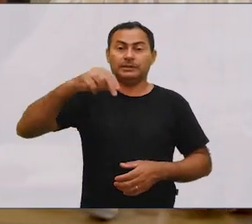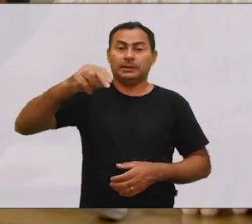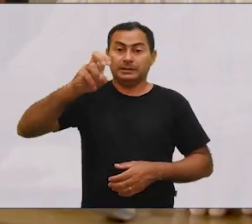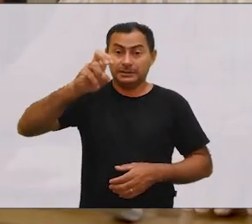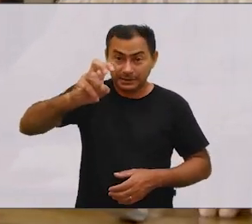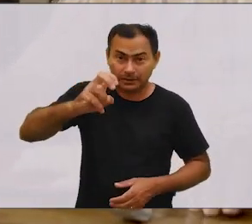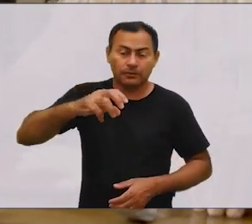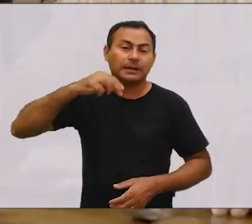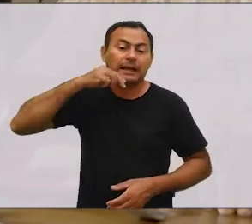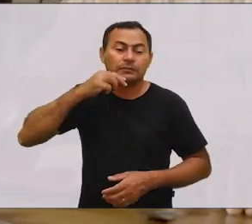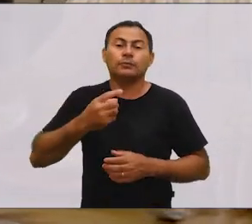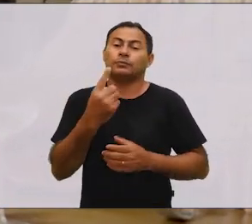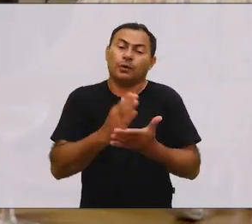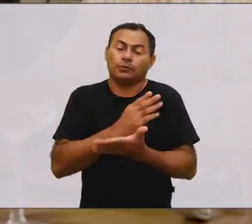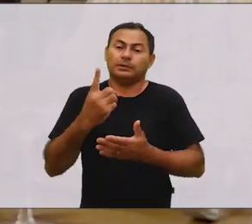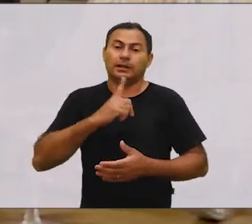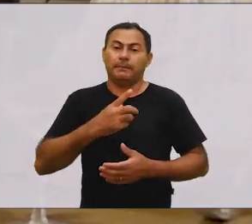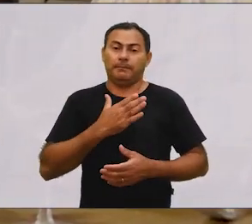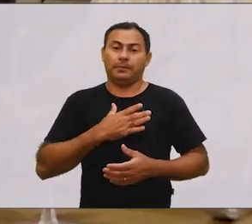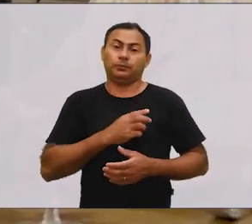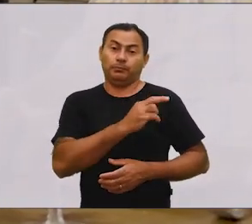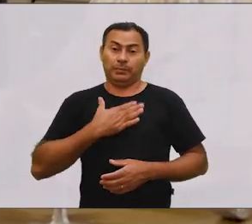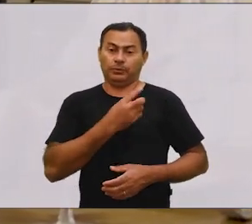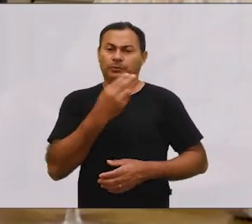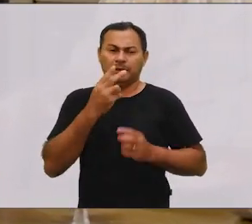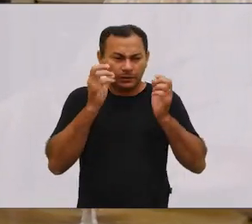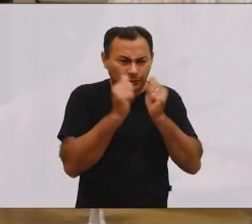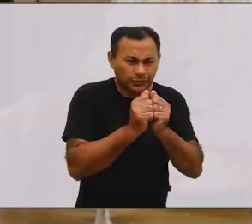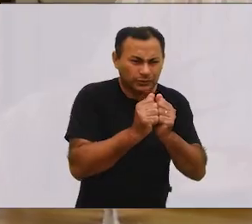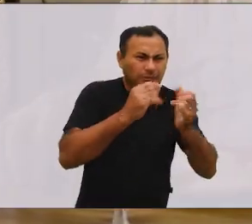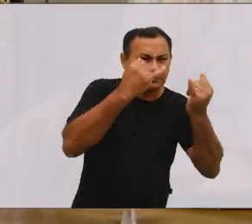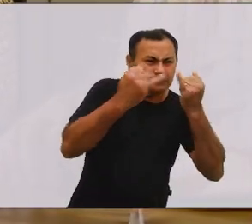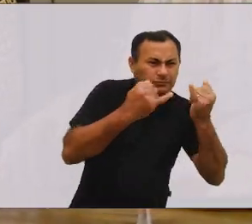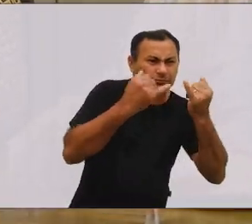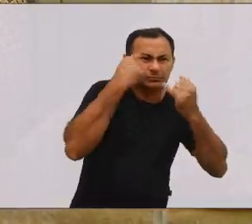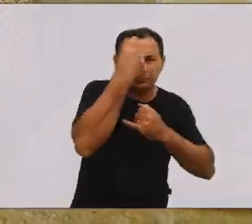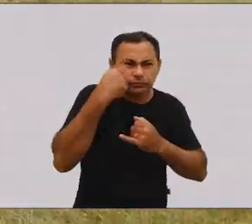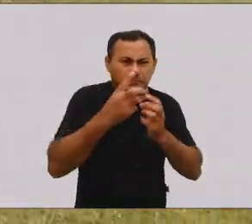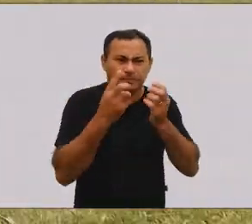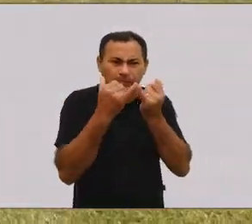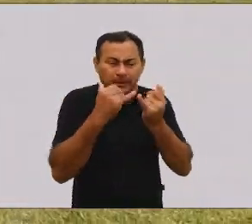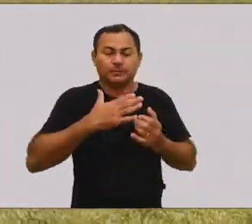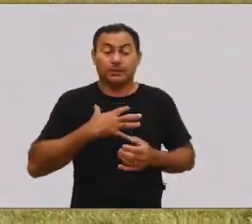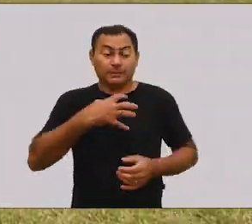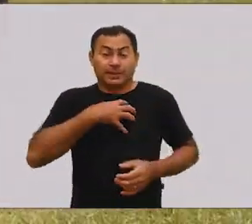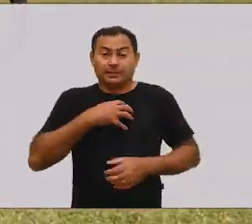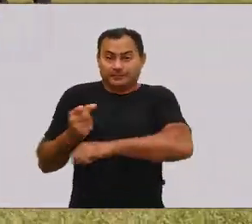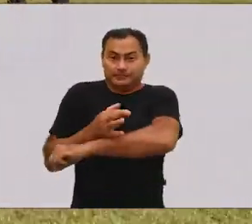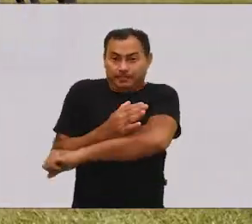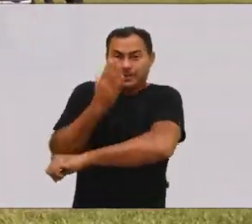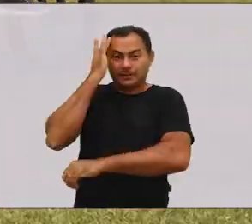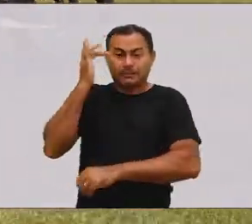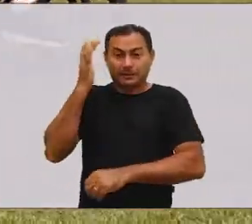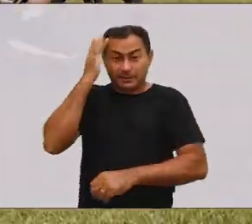Um dos meus netos tem o meu nome. E quando estamos juntos, as pessoas dizem que eles parecem muito comigo. Sabe uma coisa? Isso mexe comigo. É